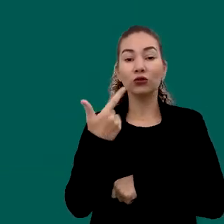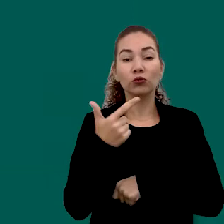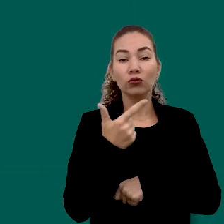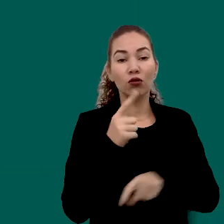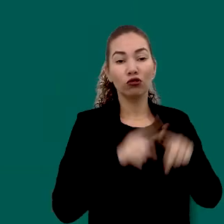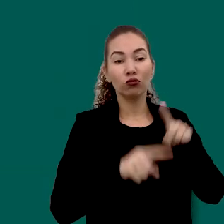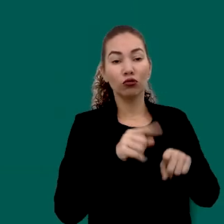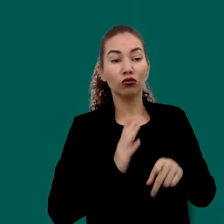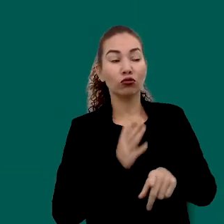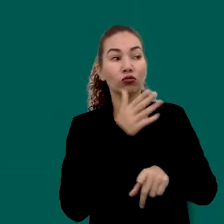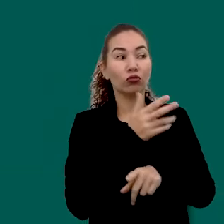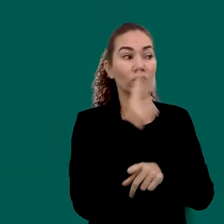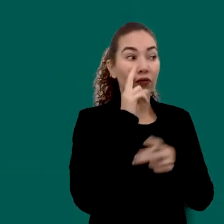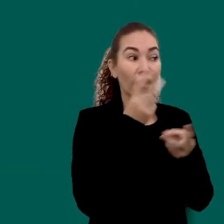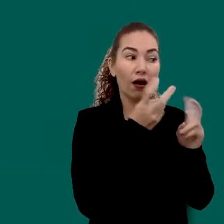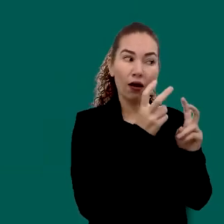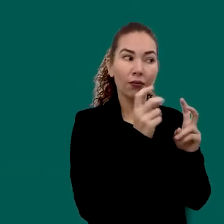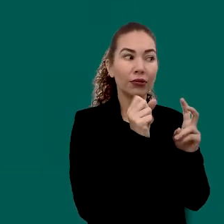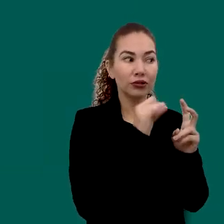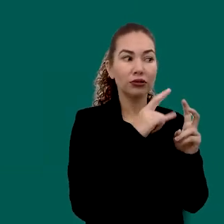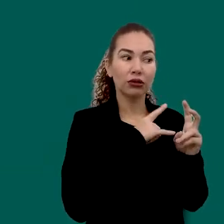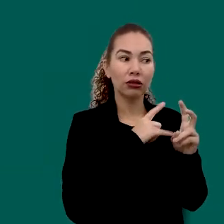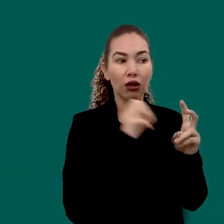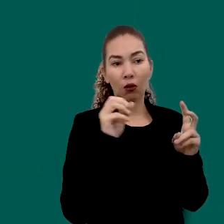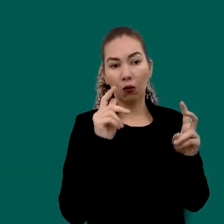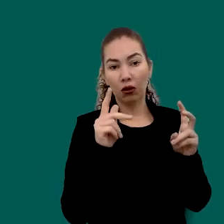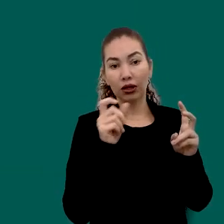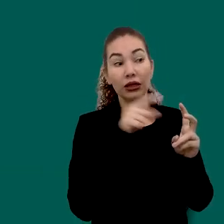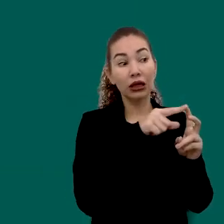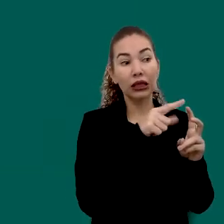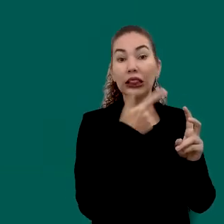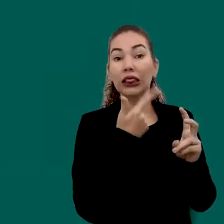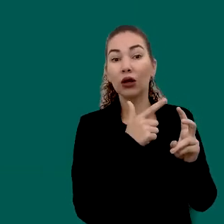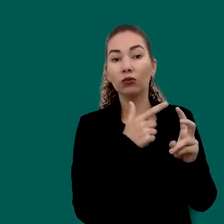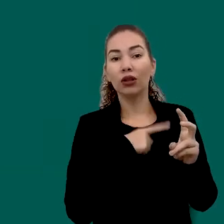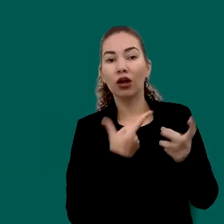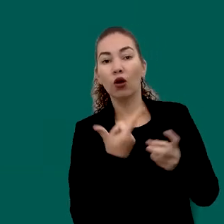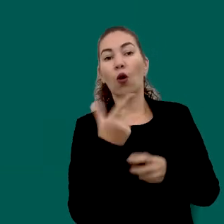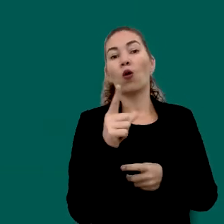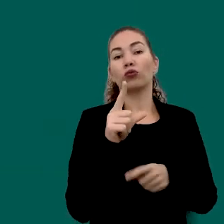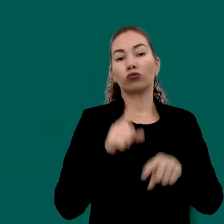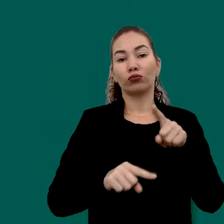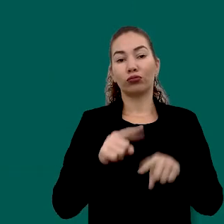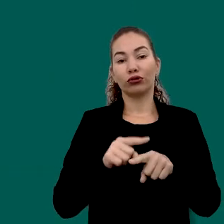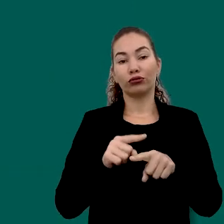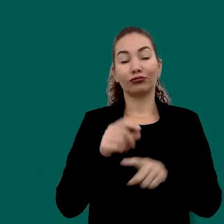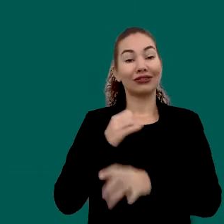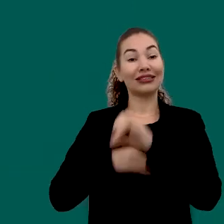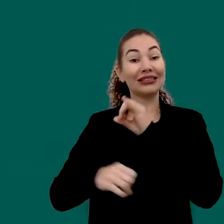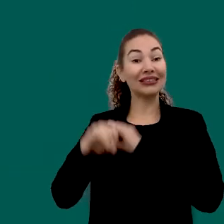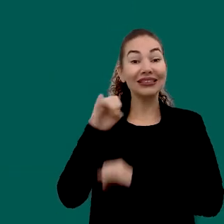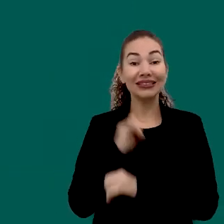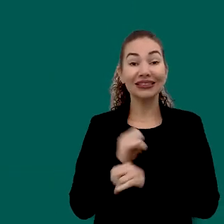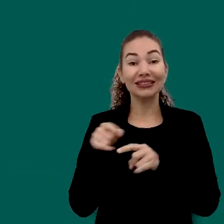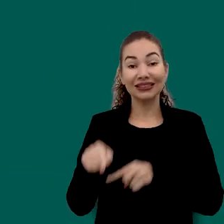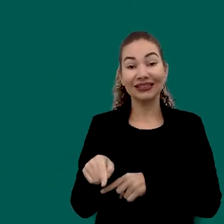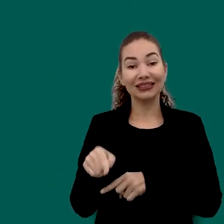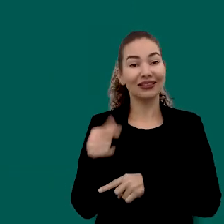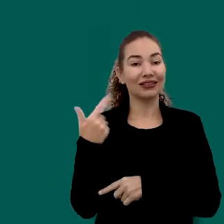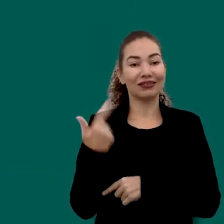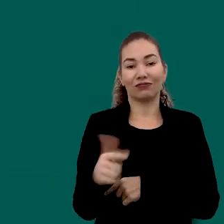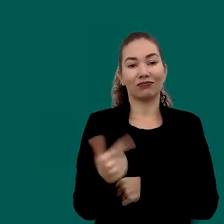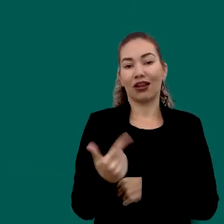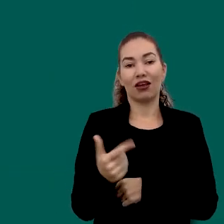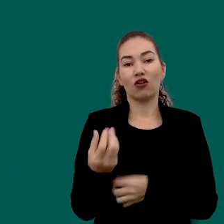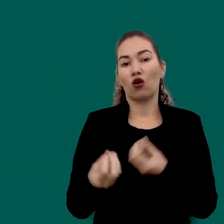prateleira, olha se tu tem o produto e diz para o cliente, não, esse eu não tenho, eu tenho esse. A questão do e-commerce, não. A questão do e-commerce tu disponibiliza tudo na web,